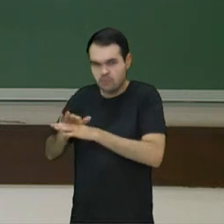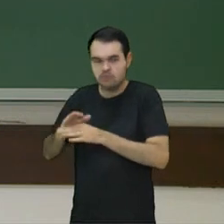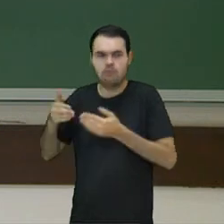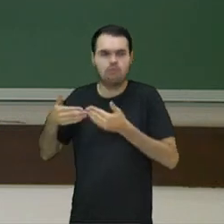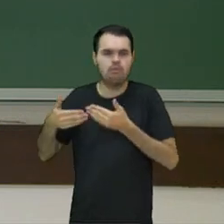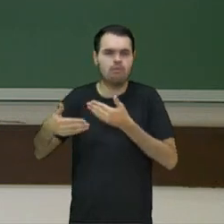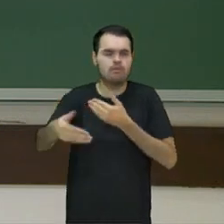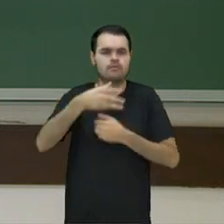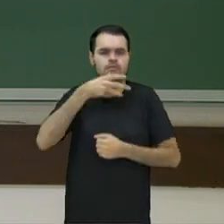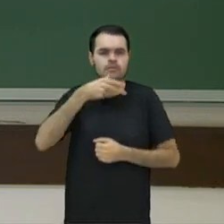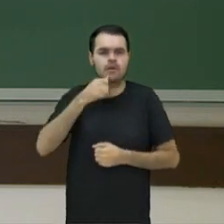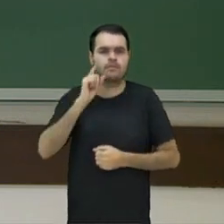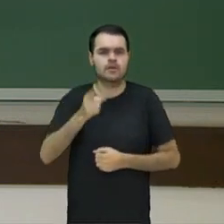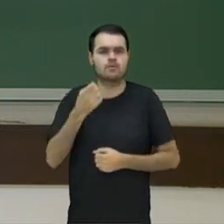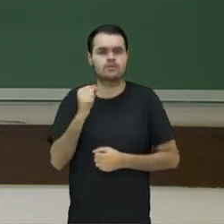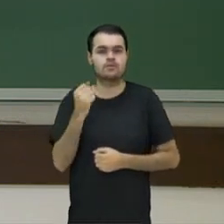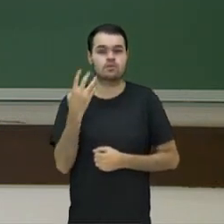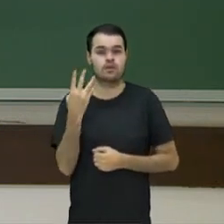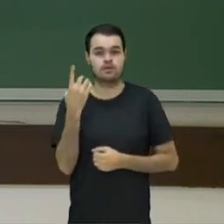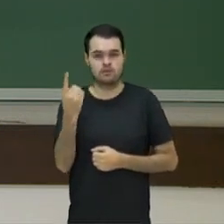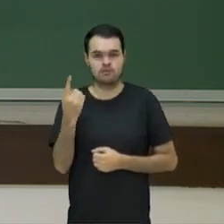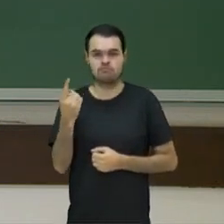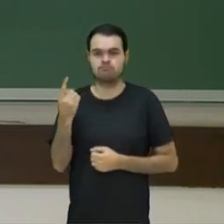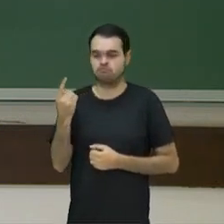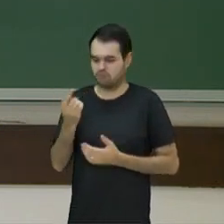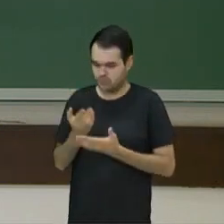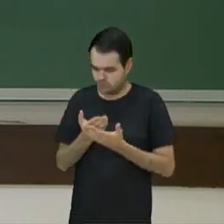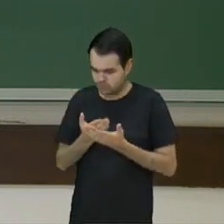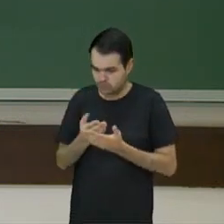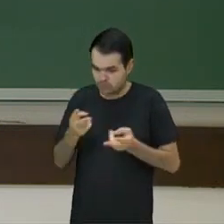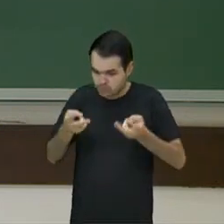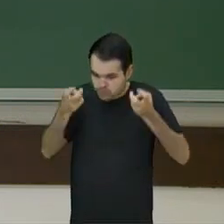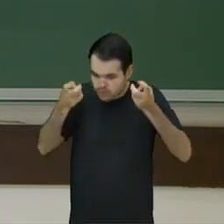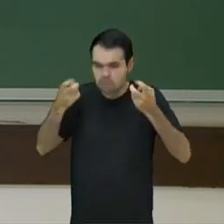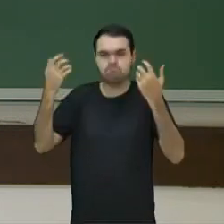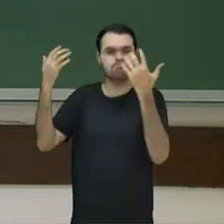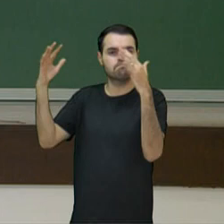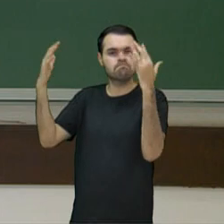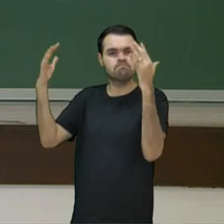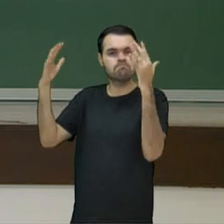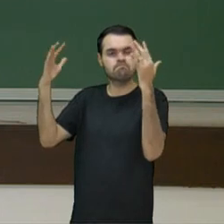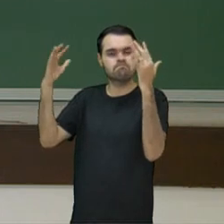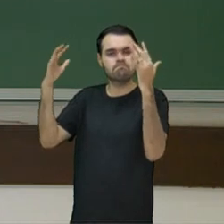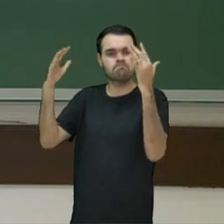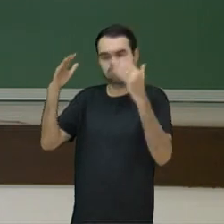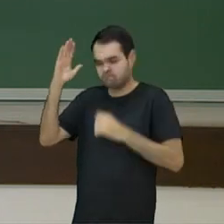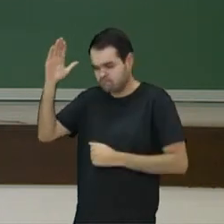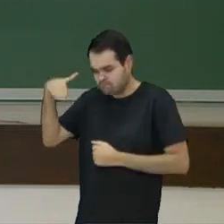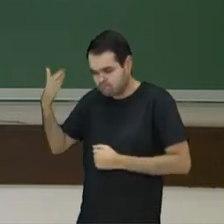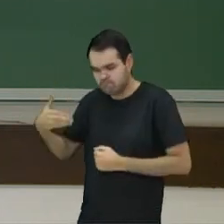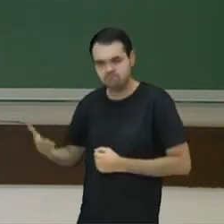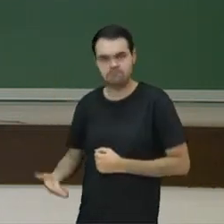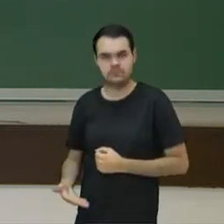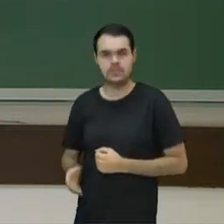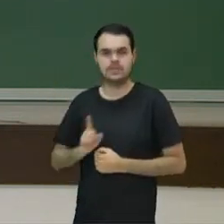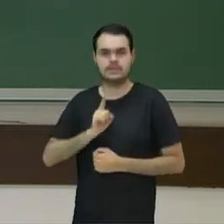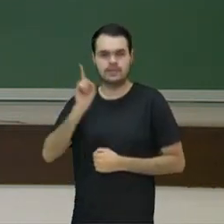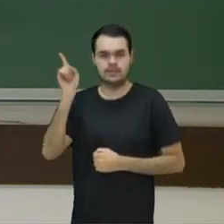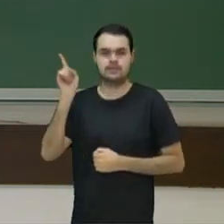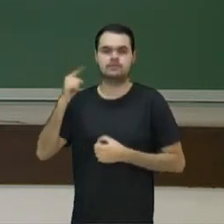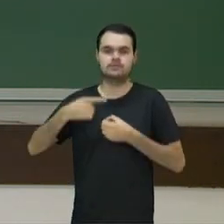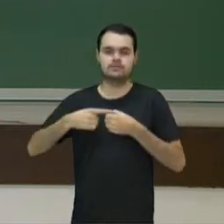em 1841 que esses estudos foram reconhecidos e que ele recebeu, né, lá em